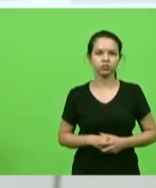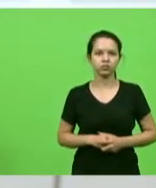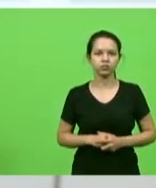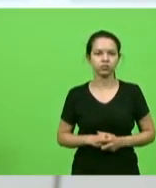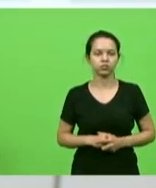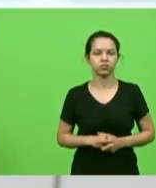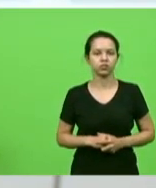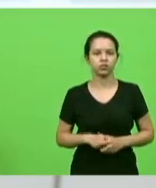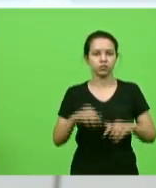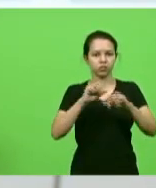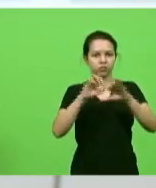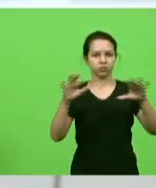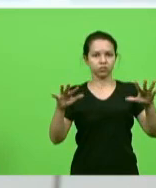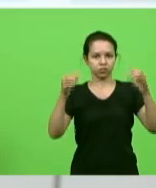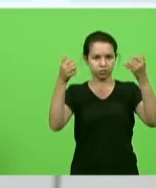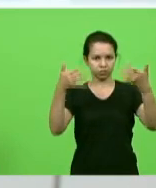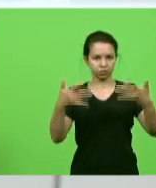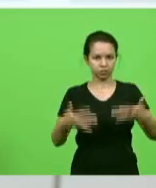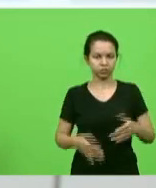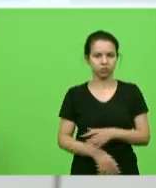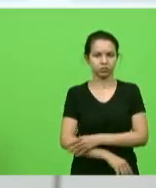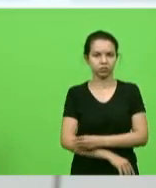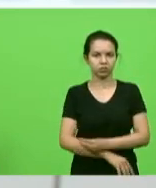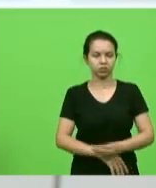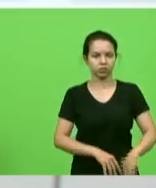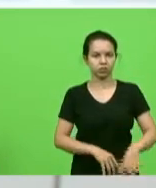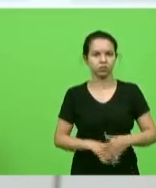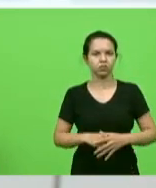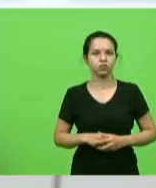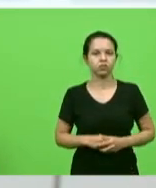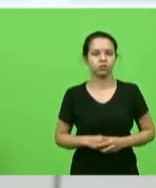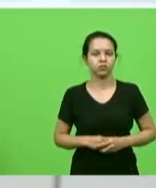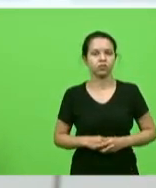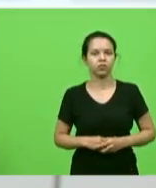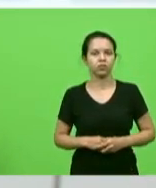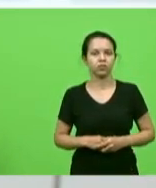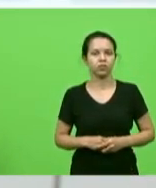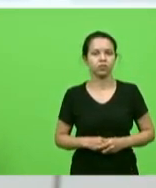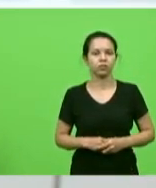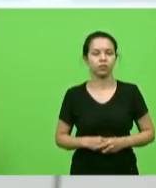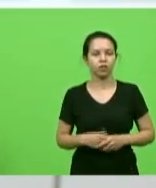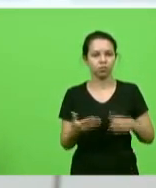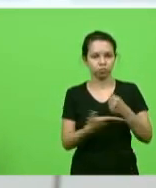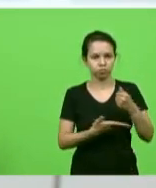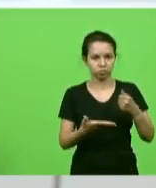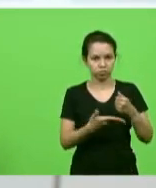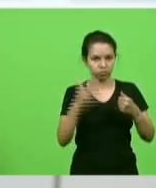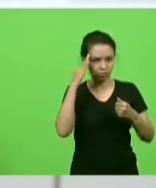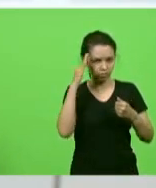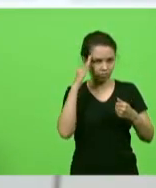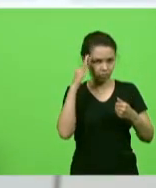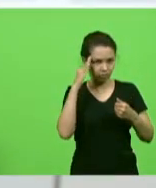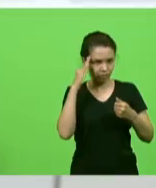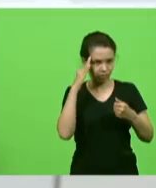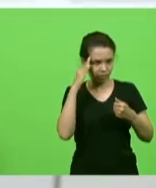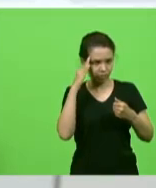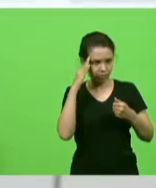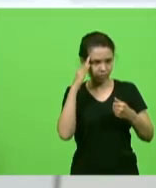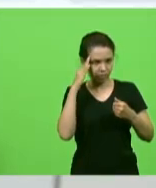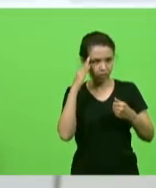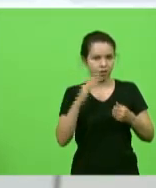esse raciocínio empresta os seus fundamentos desenvolvidos pela teoria da tipicidade conglobante